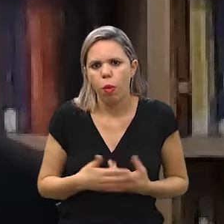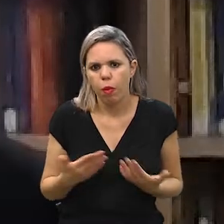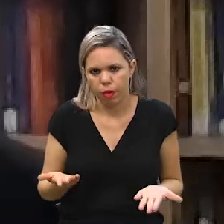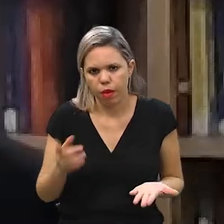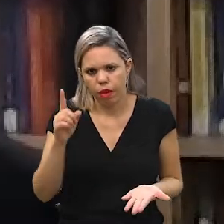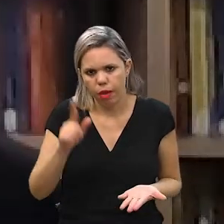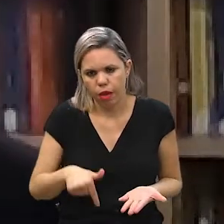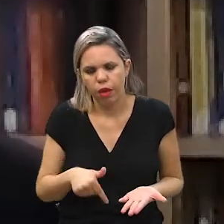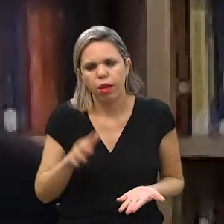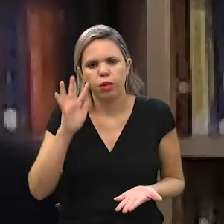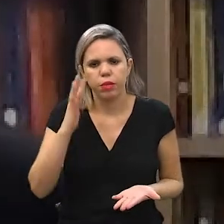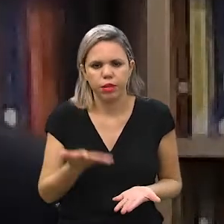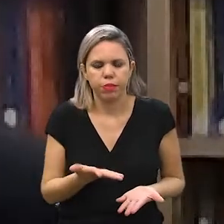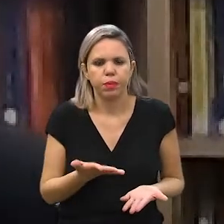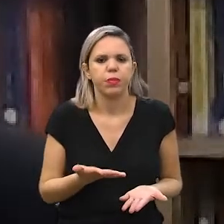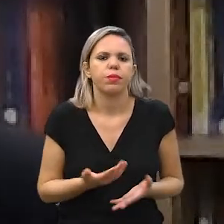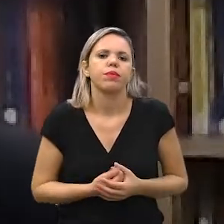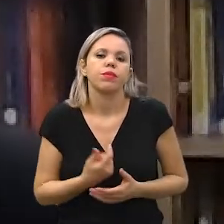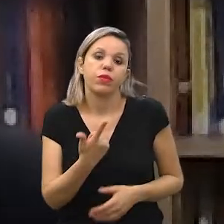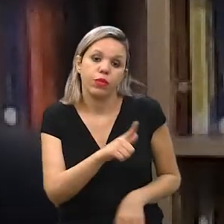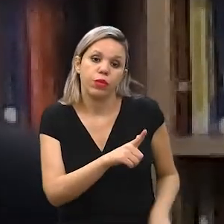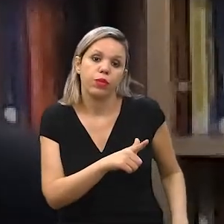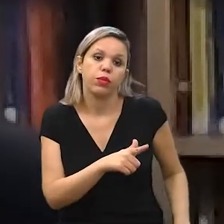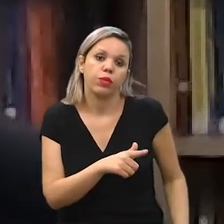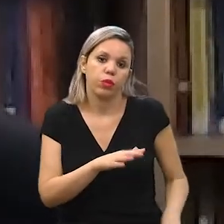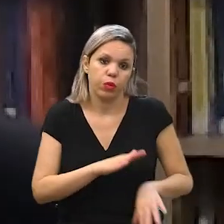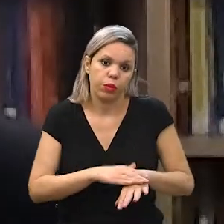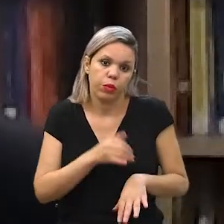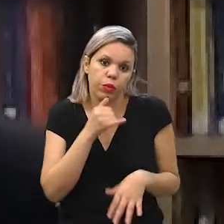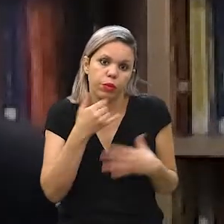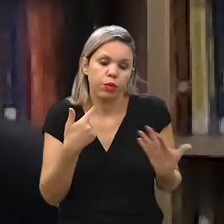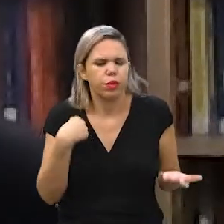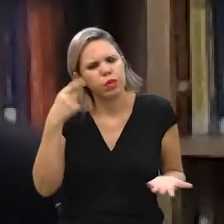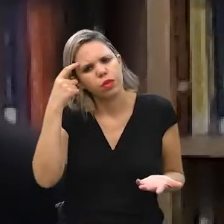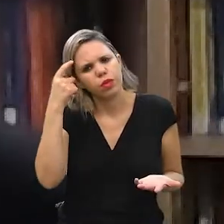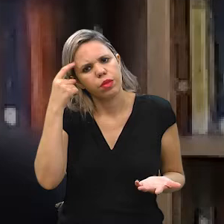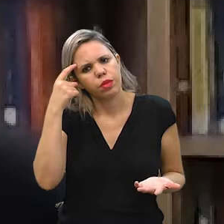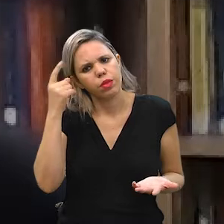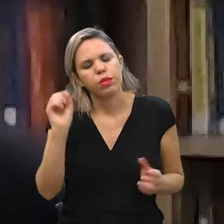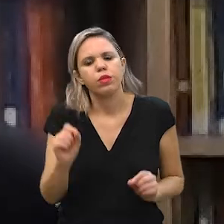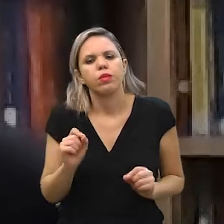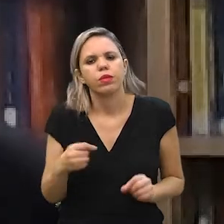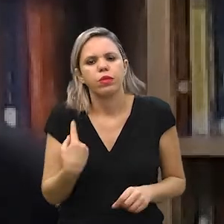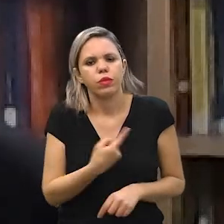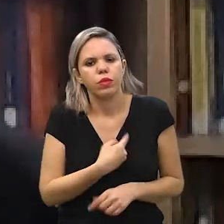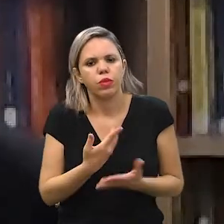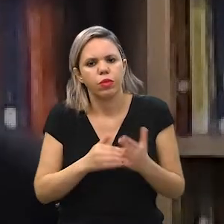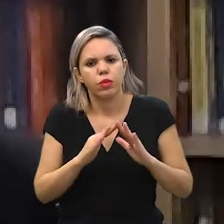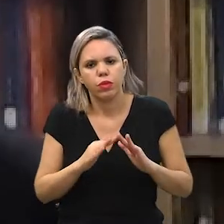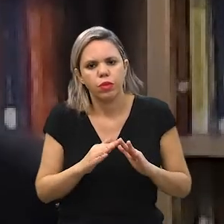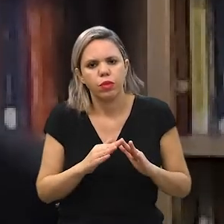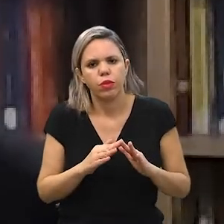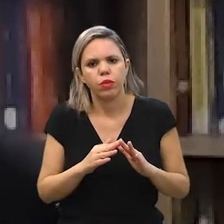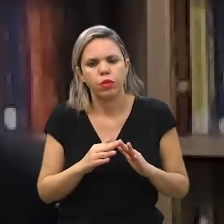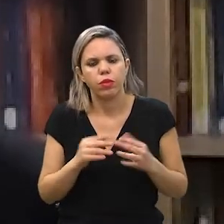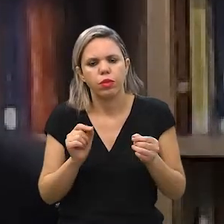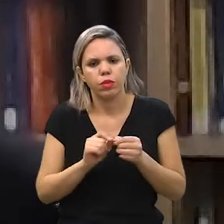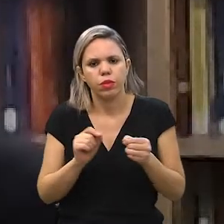seria uma saída, tá? No outro lado, André, o que eu penso? Eu penso que a escola, ela